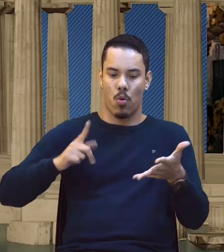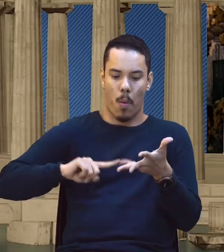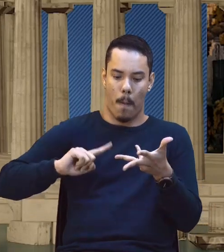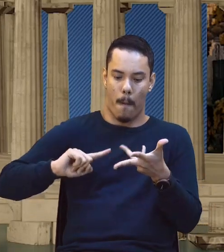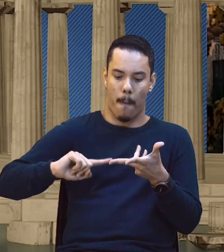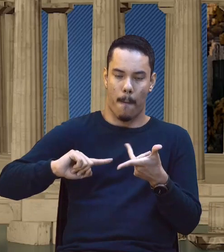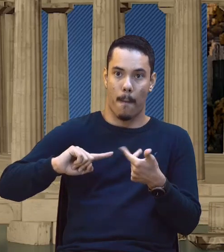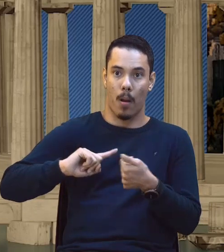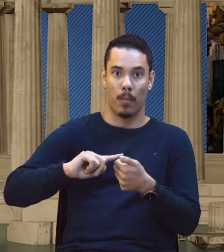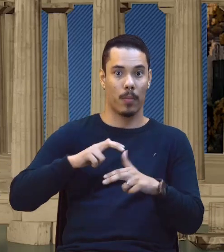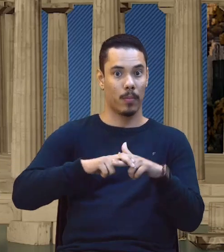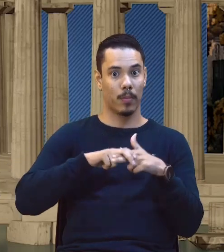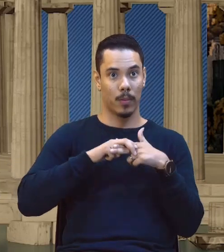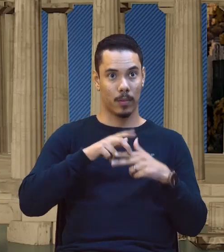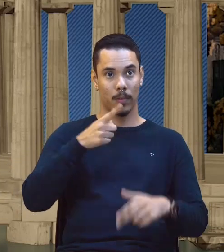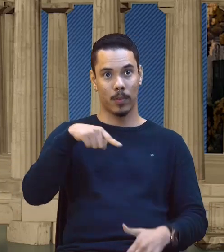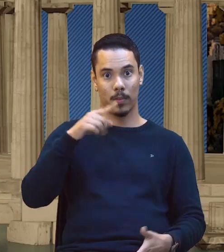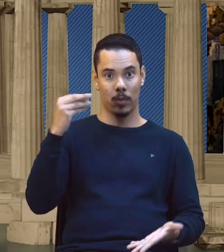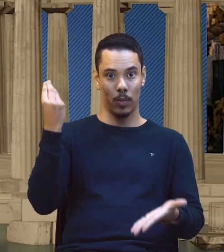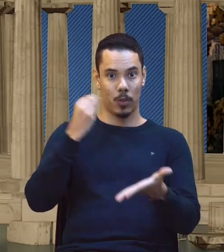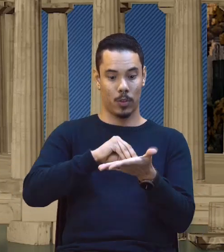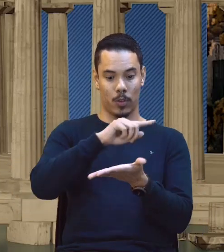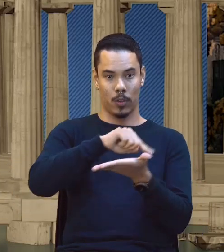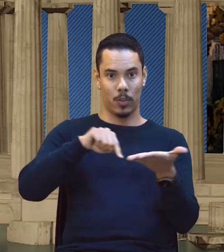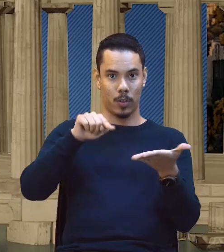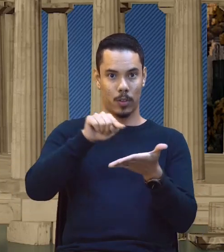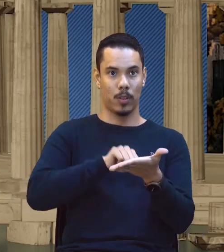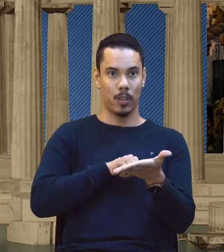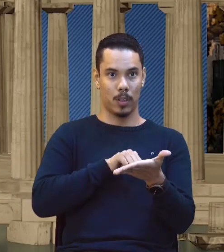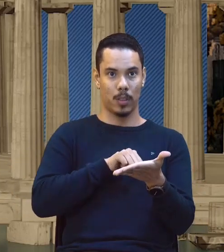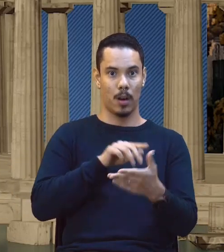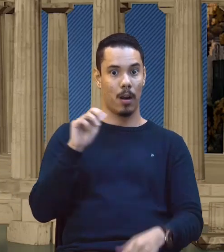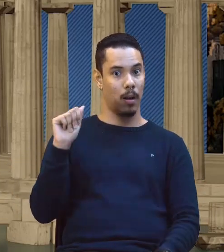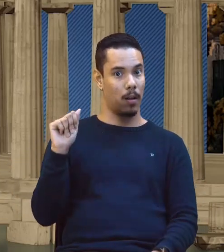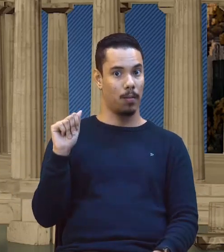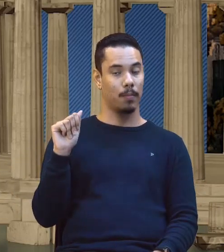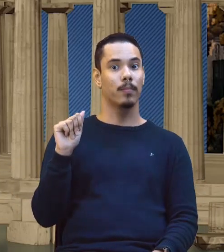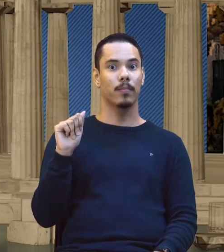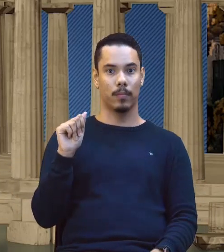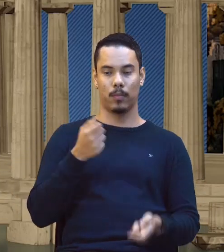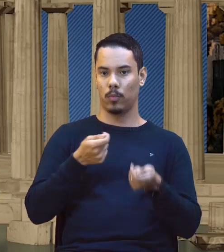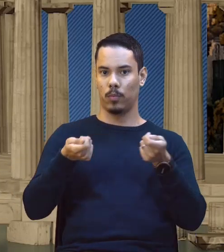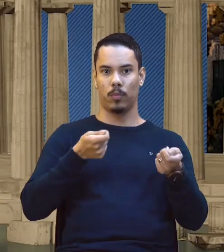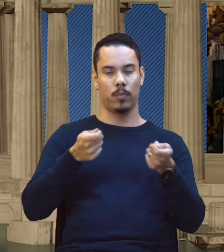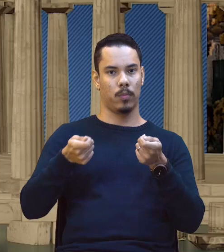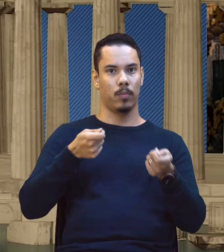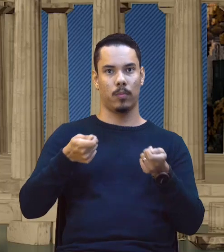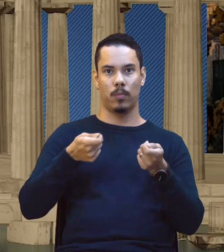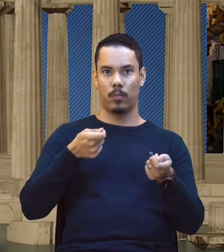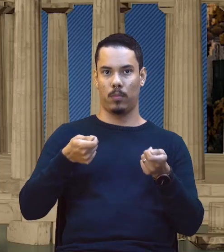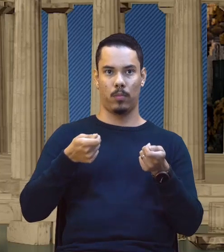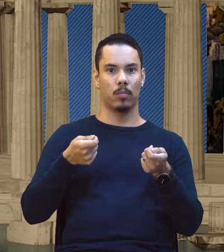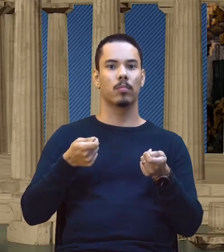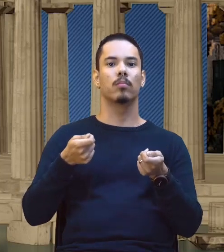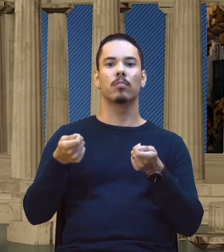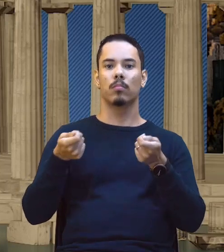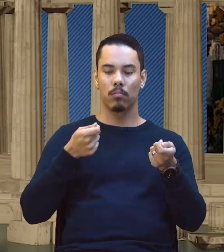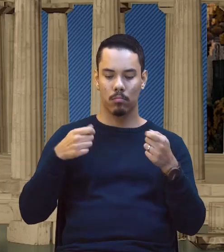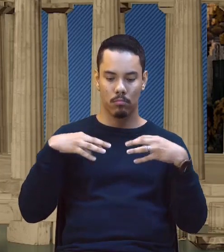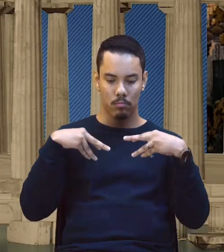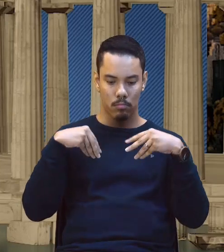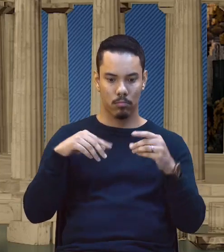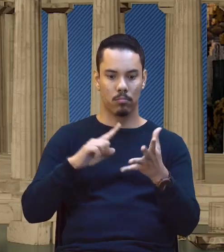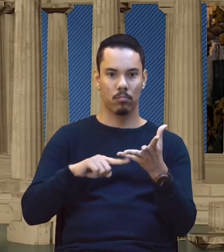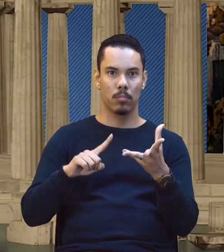Então, marcou correto quem optou pela alternativa A, o controle de terra, ou seja, ter o domínio